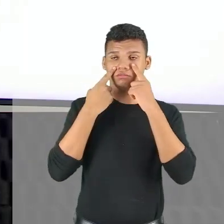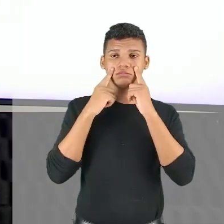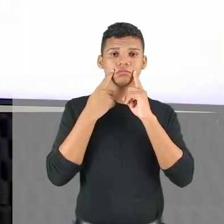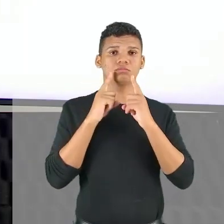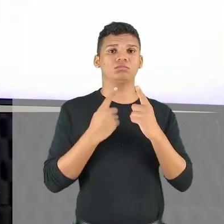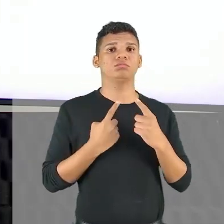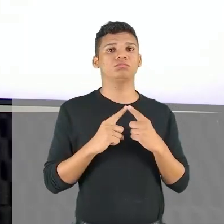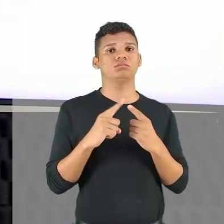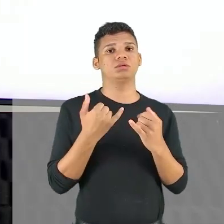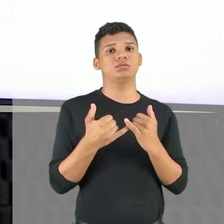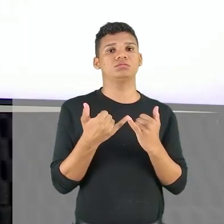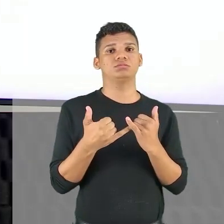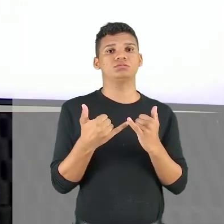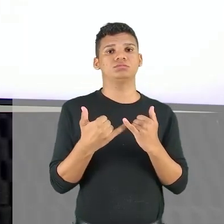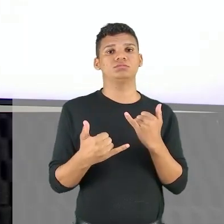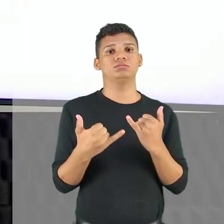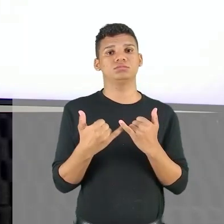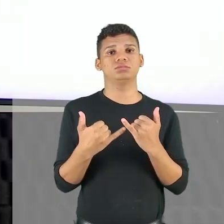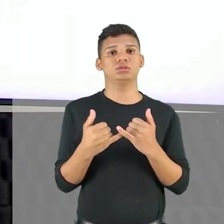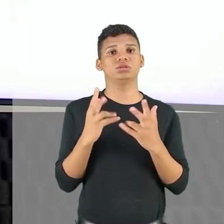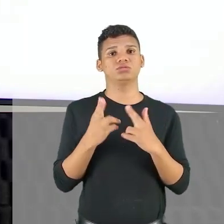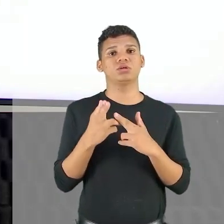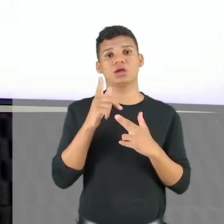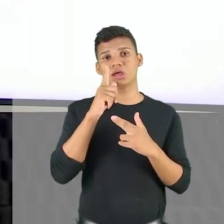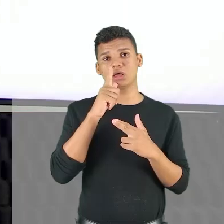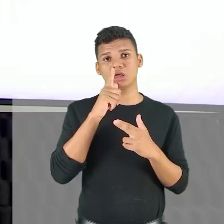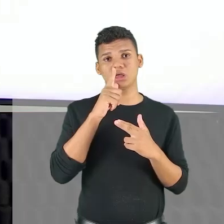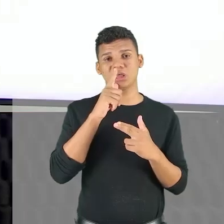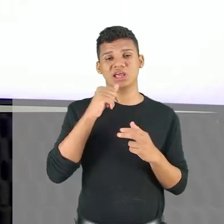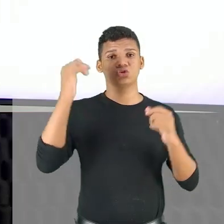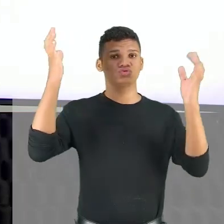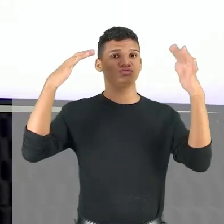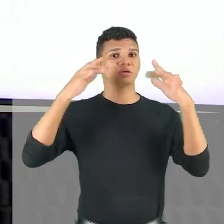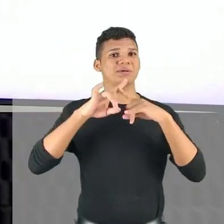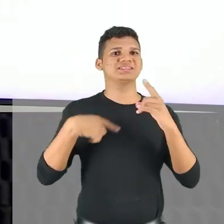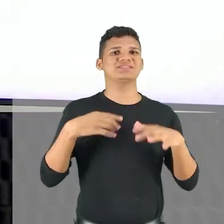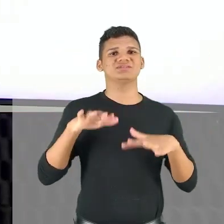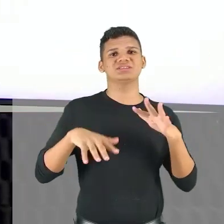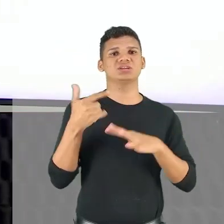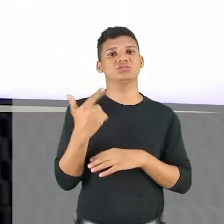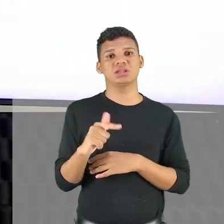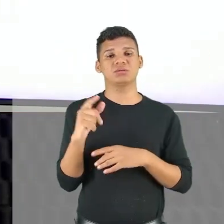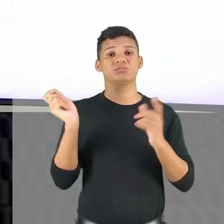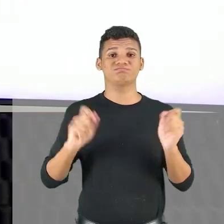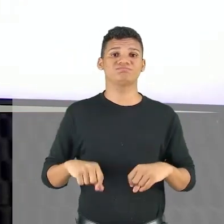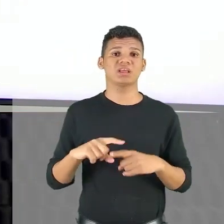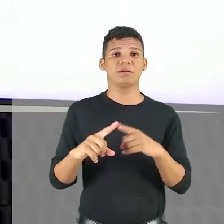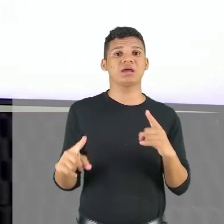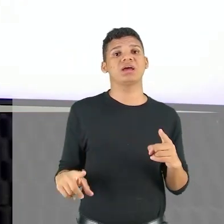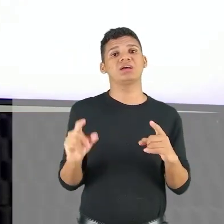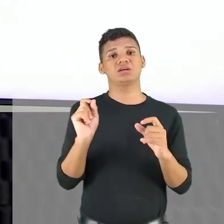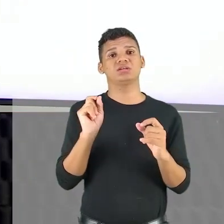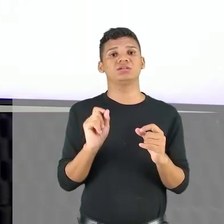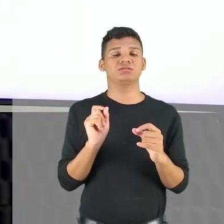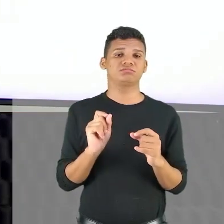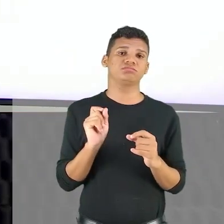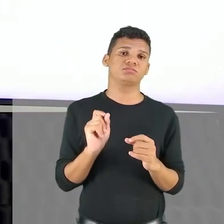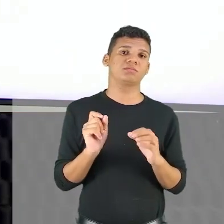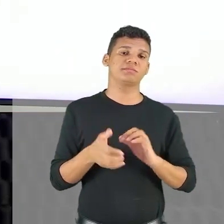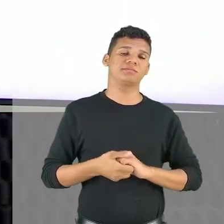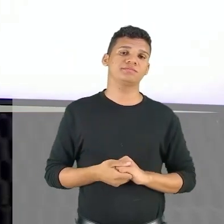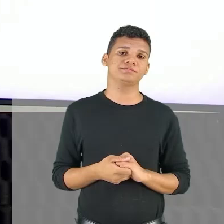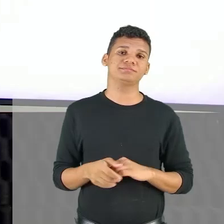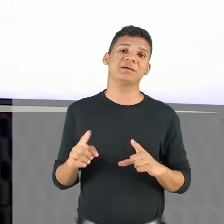suas lágrimas eram como a chuva, tá? Então não tem possibilidade, tá? Outra coisa, é uma conformidade, ele